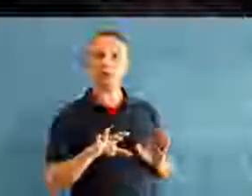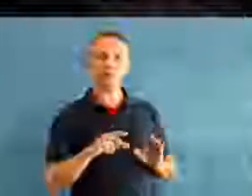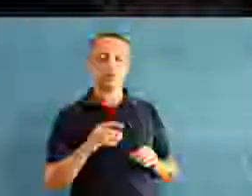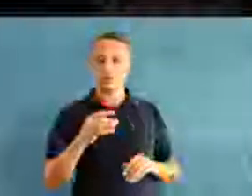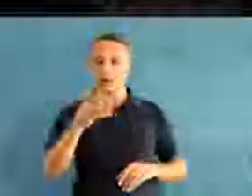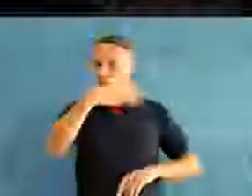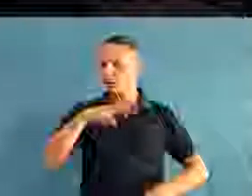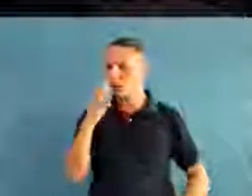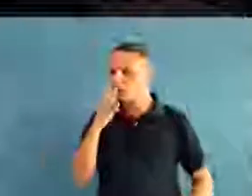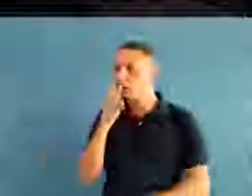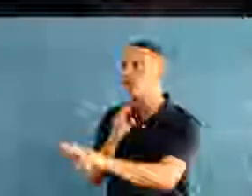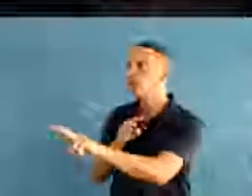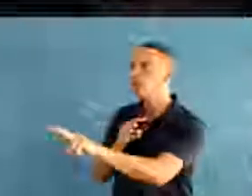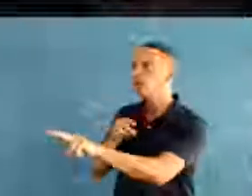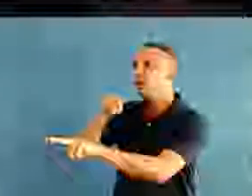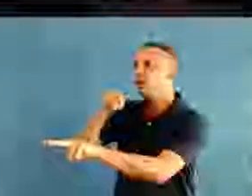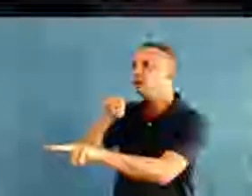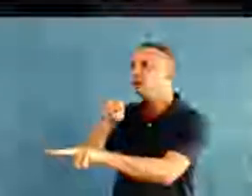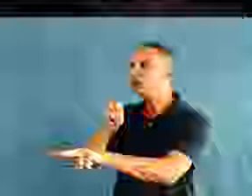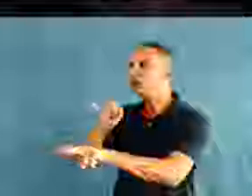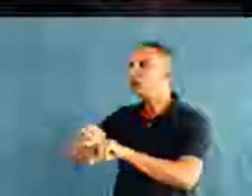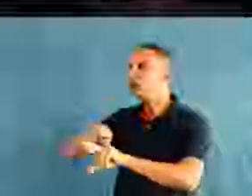uma figura como a de Nízia.